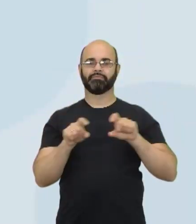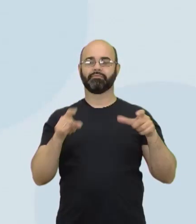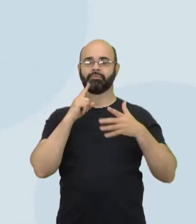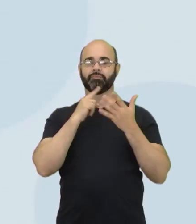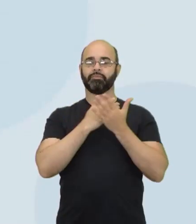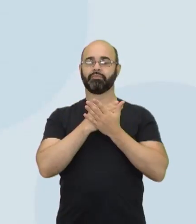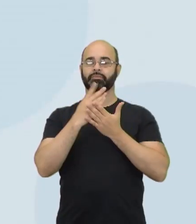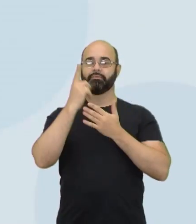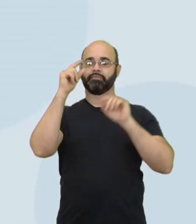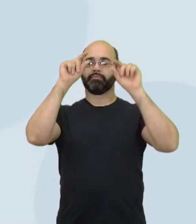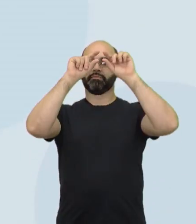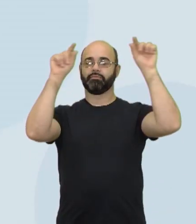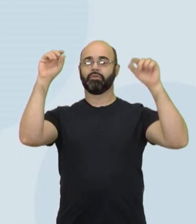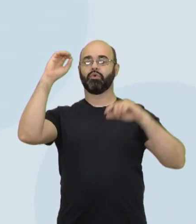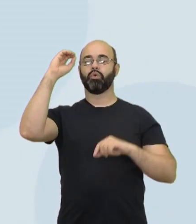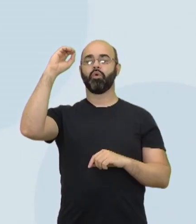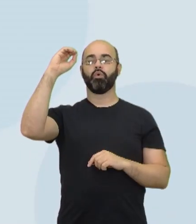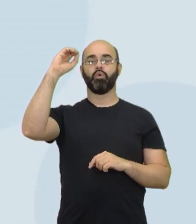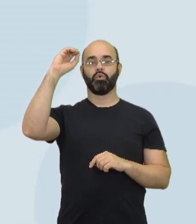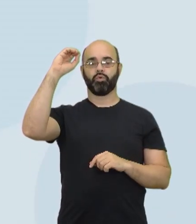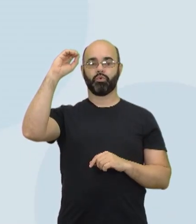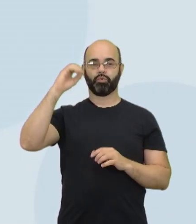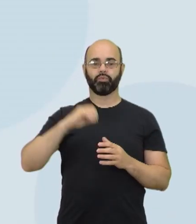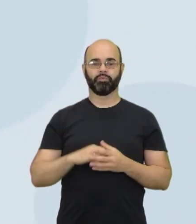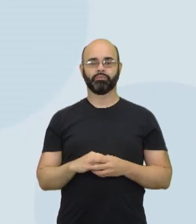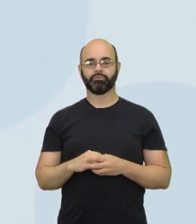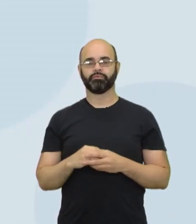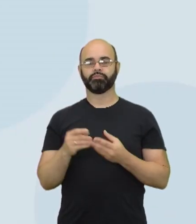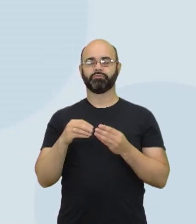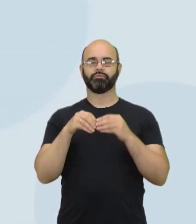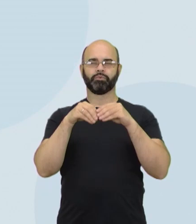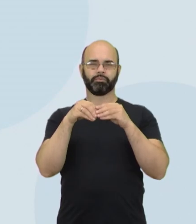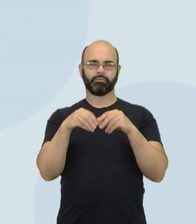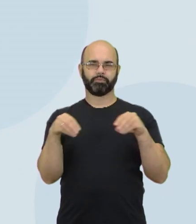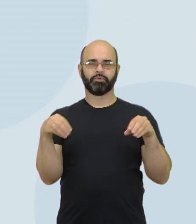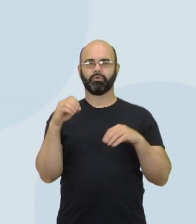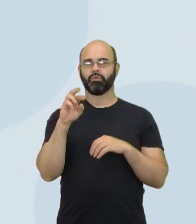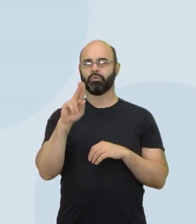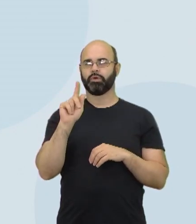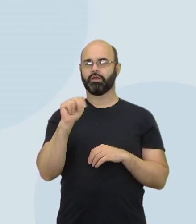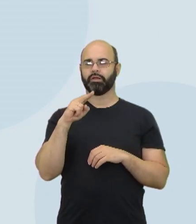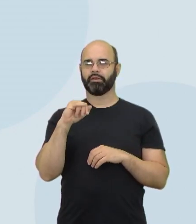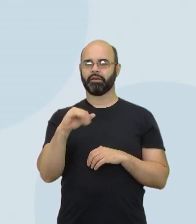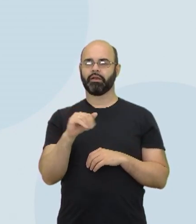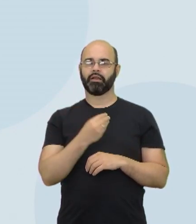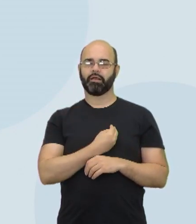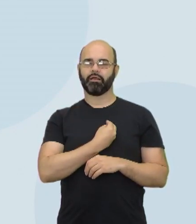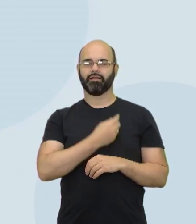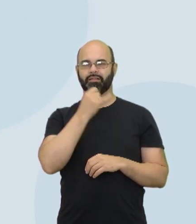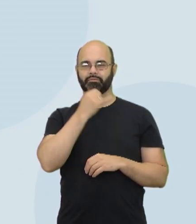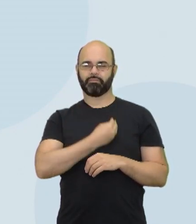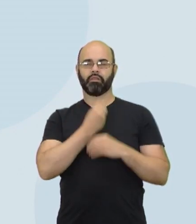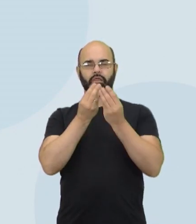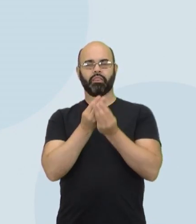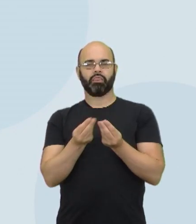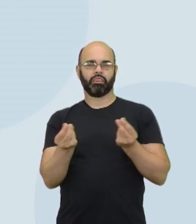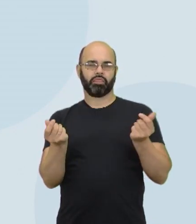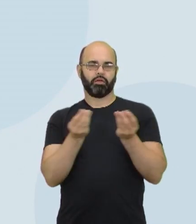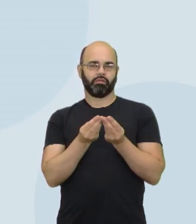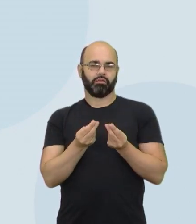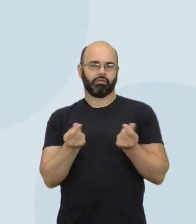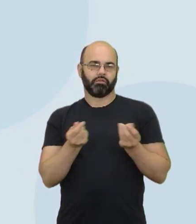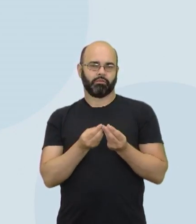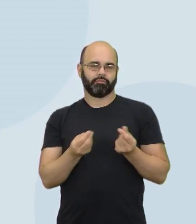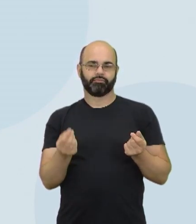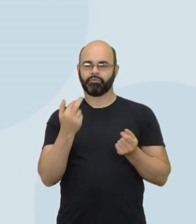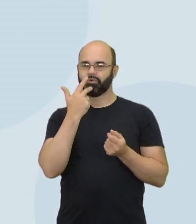horizonte O. Então, vejam lá, ó, formado pela matéria orgânica em vias de decomposição, razão da sua